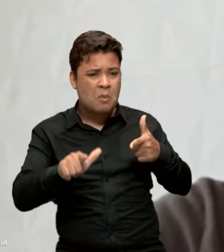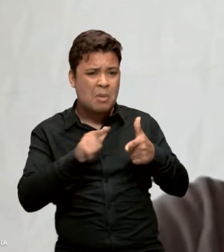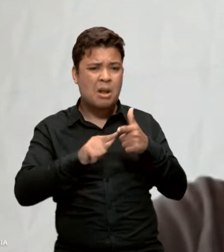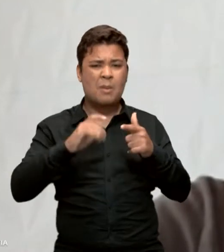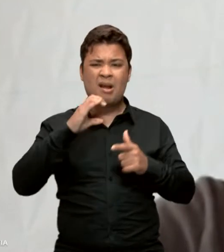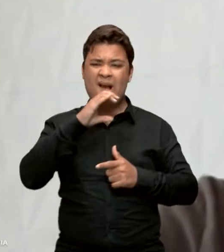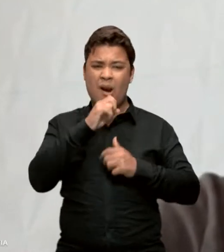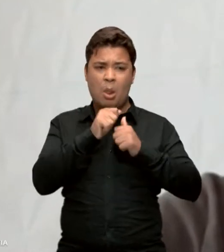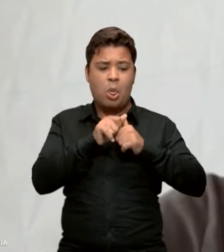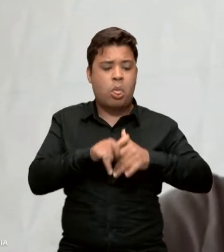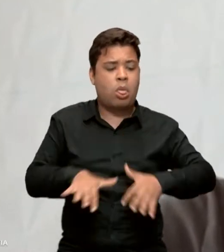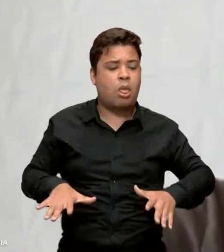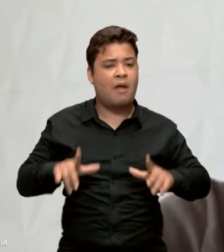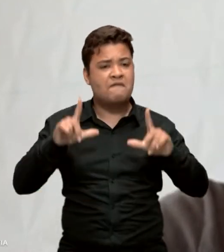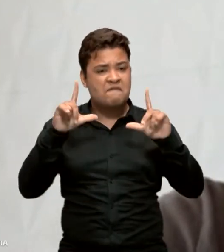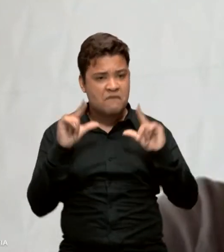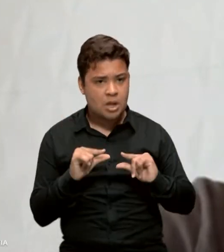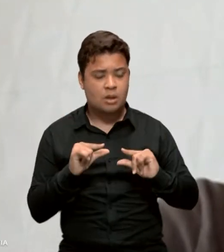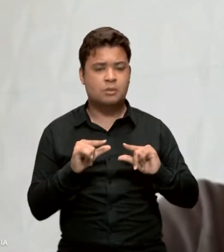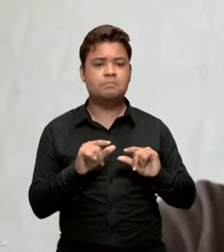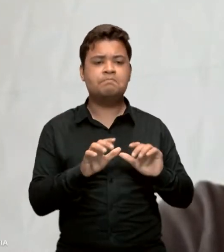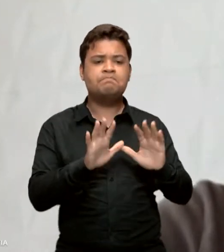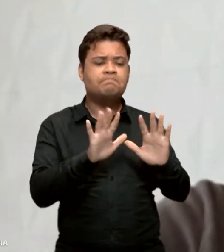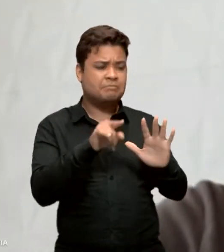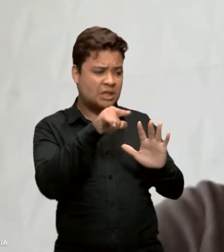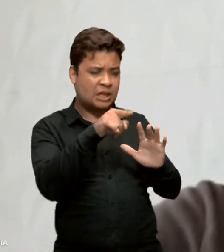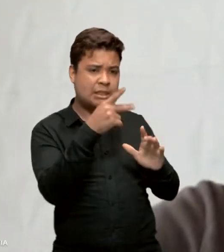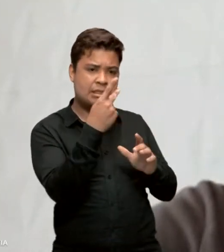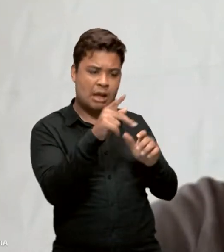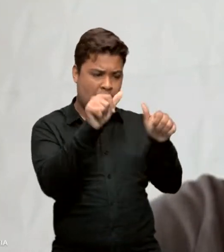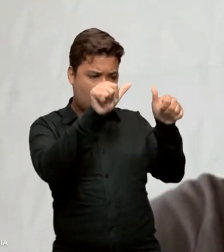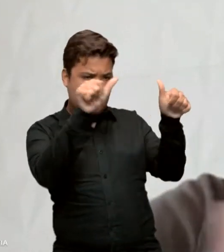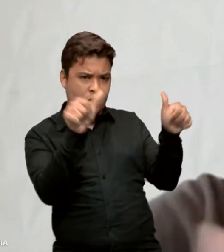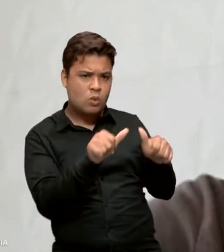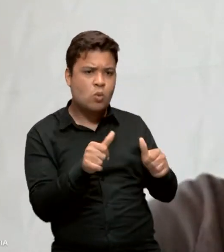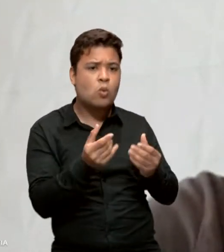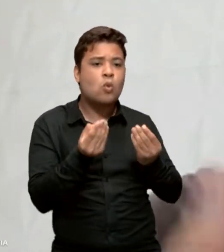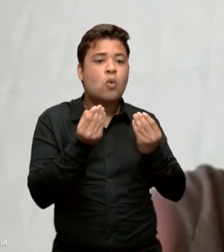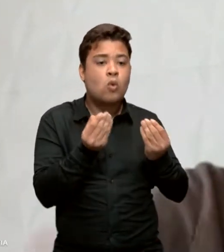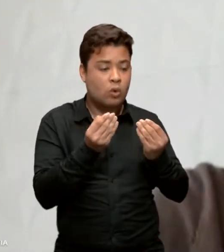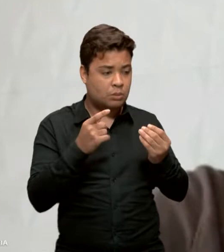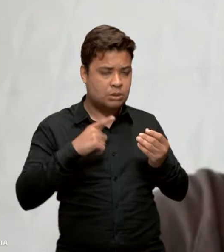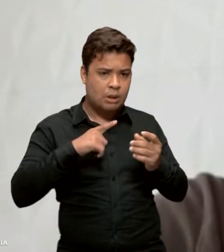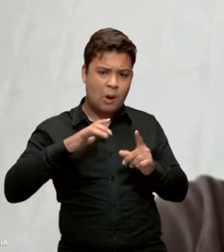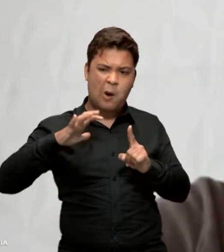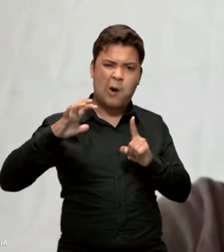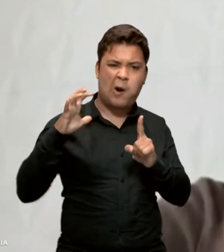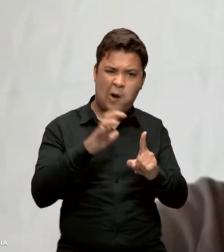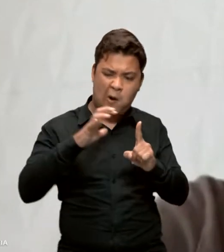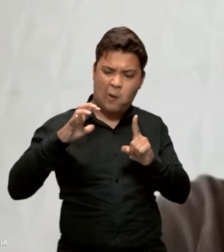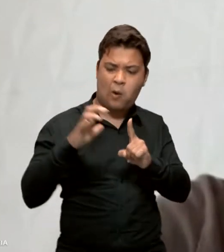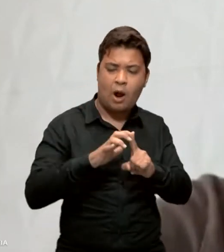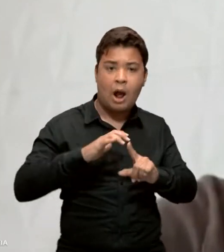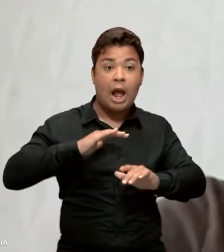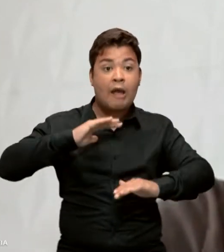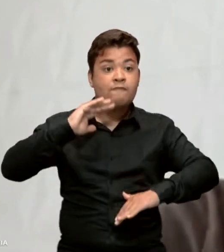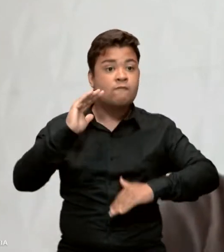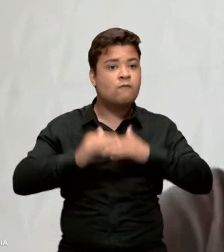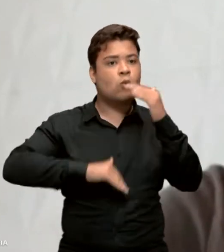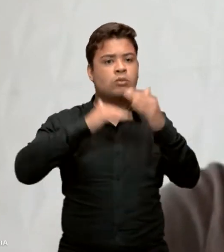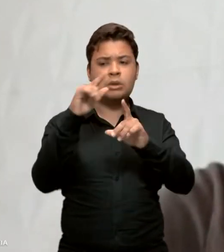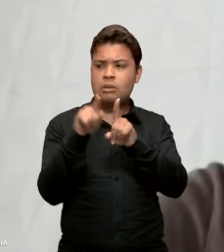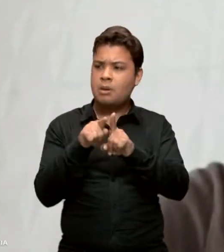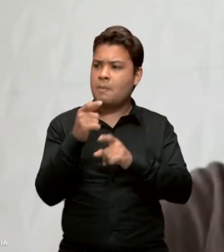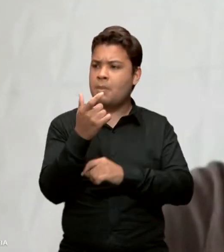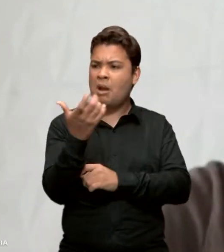têm, como é que a forma do animal ela sofreu pressões, né, evolutivas e pressões